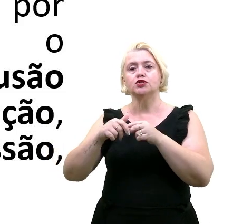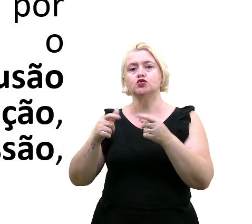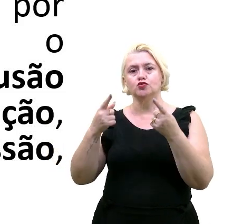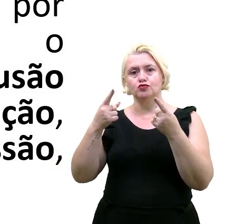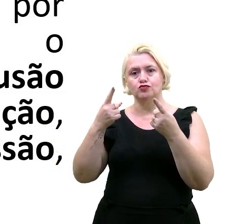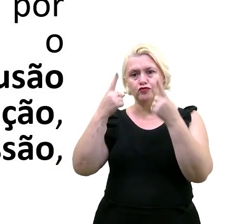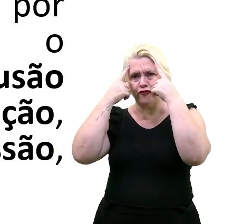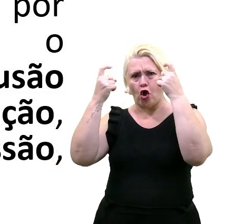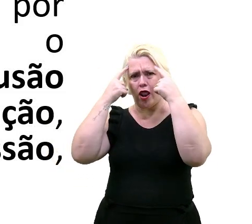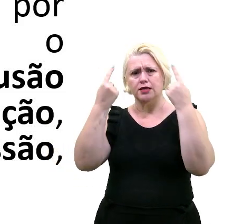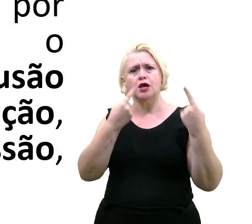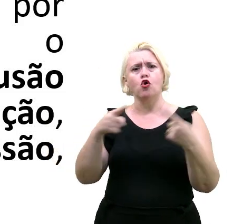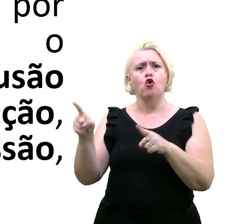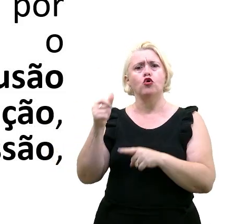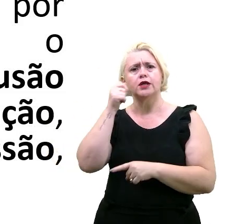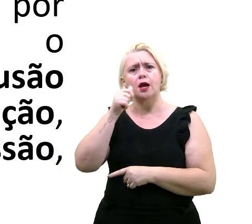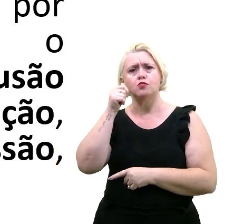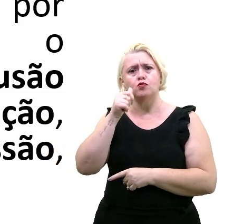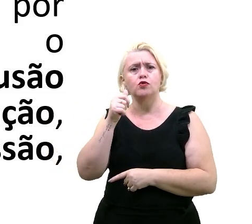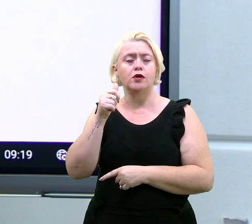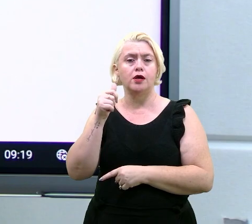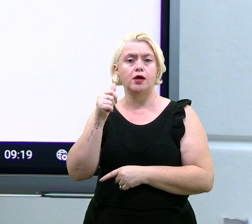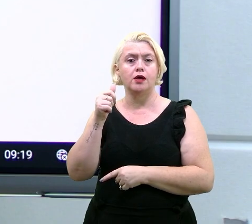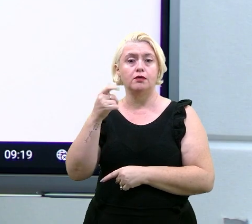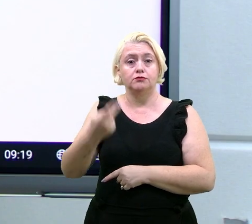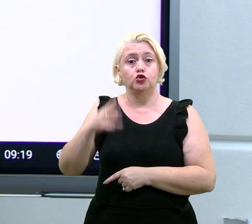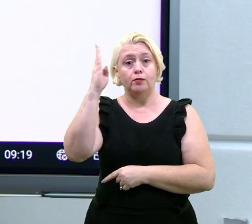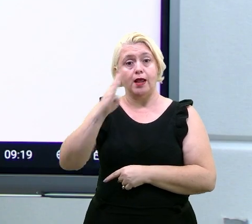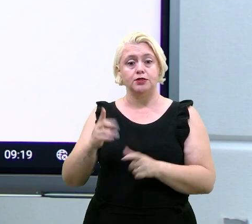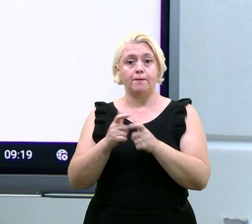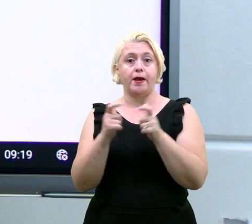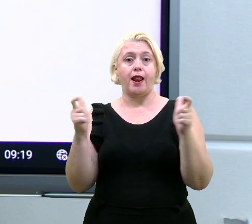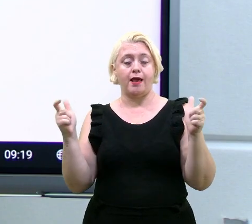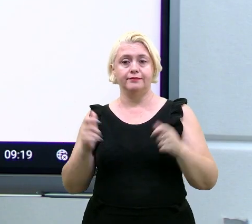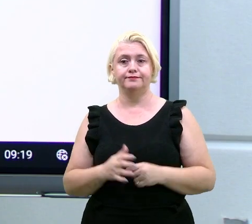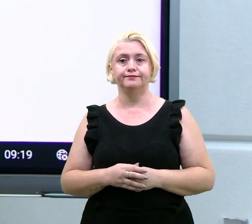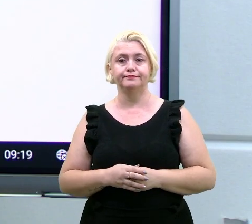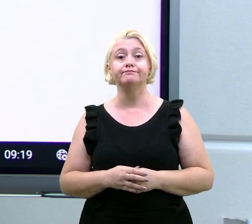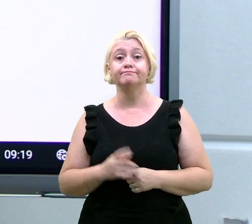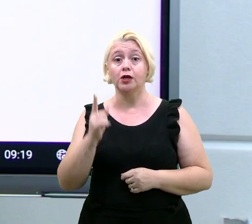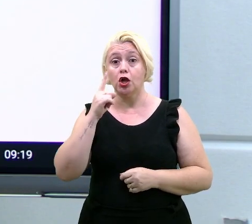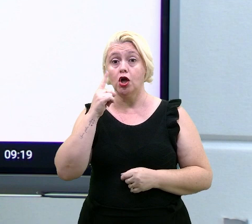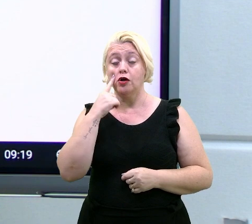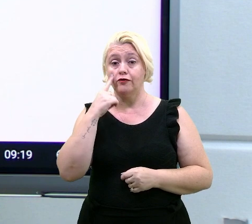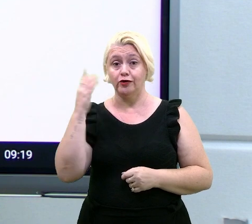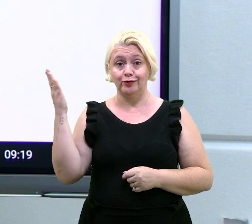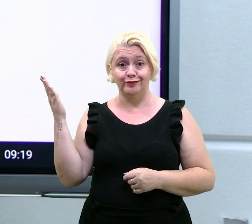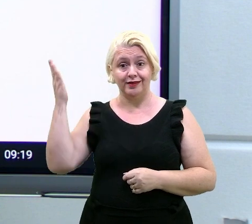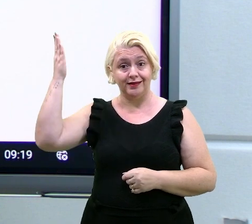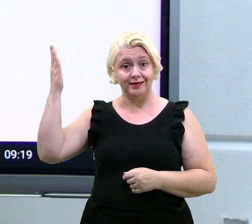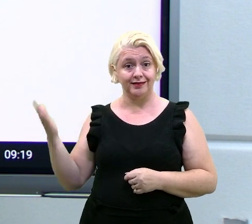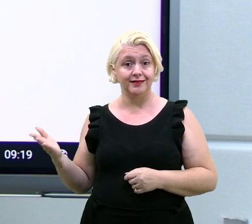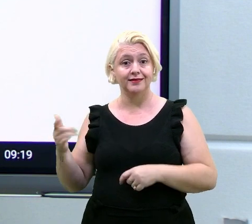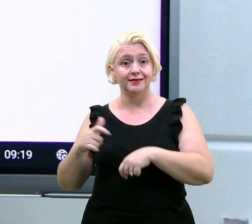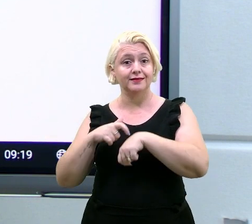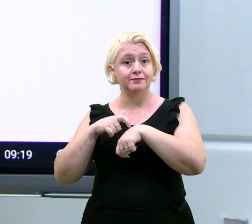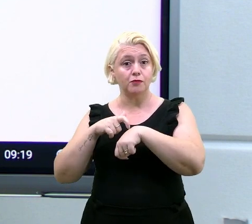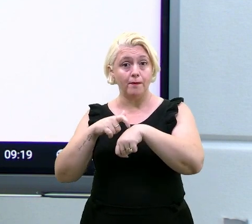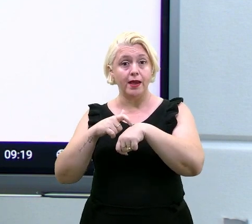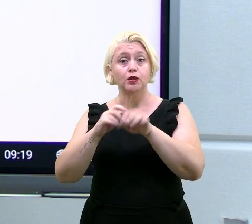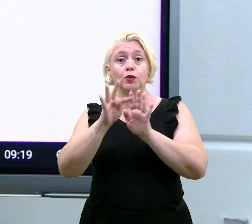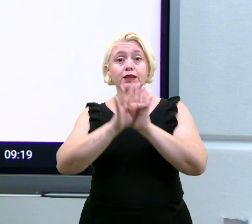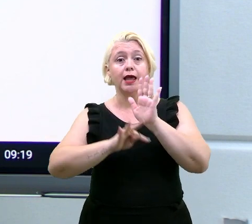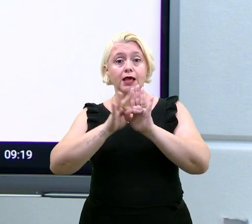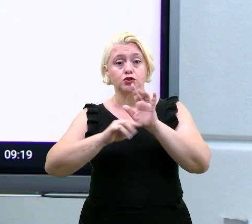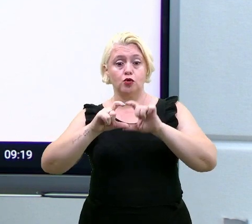problema no Brasil Então vamos lá que que nós vimos que foi desenvolvido nesse momento do texto